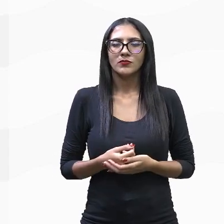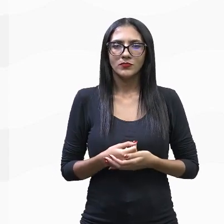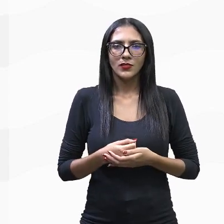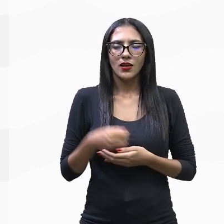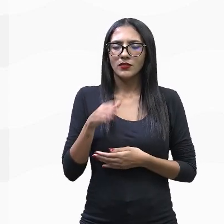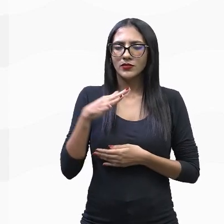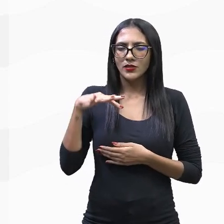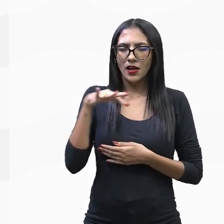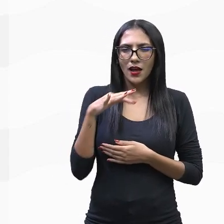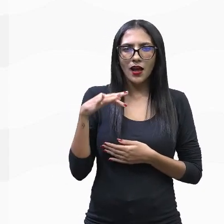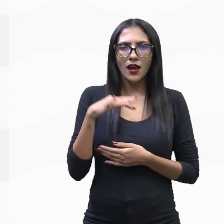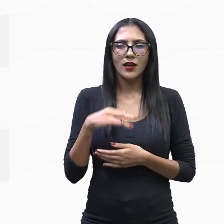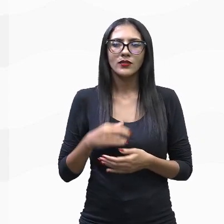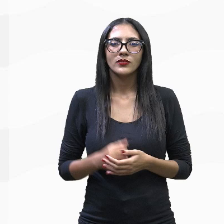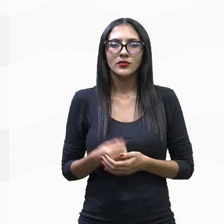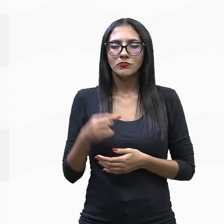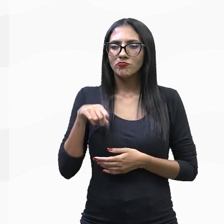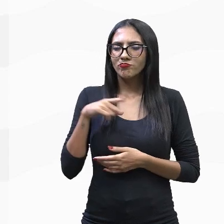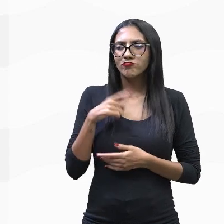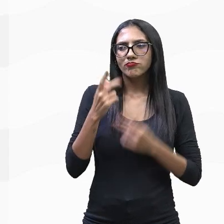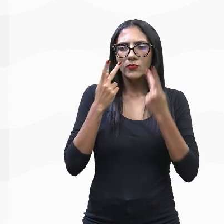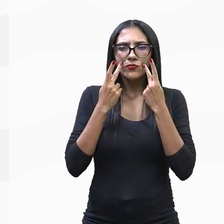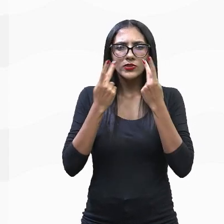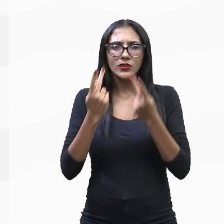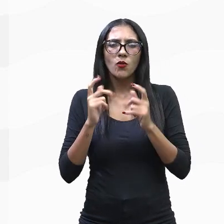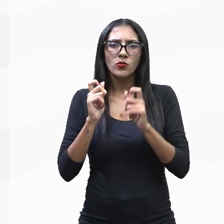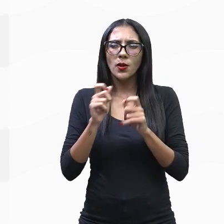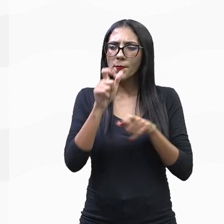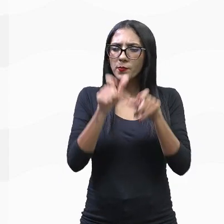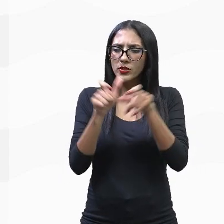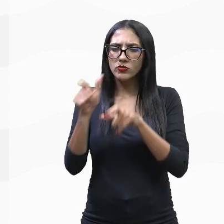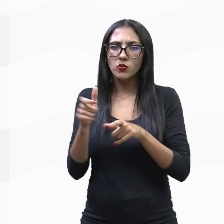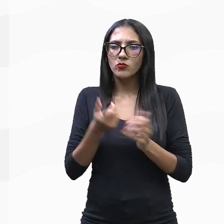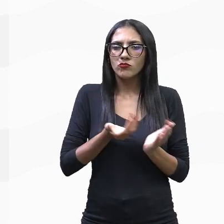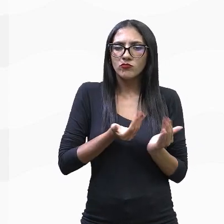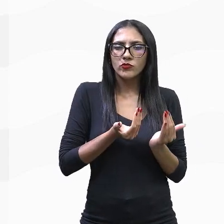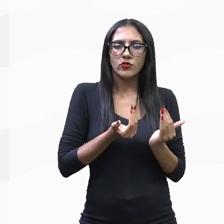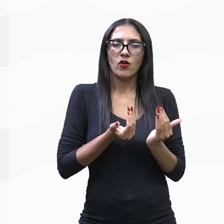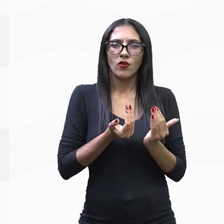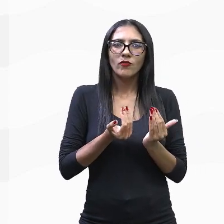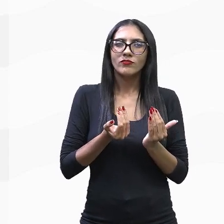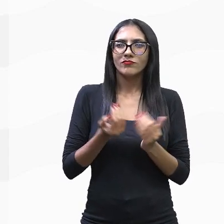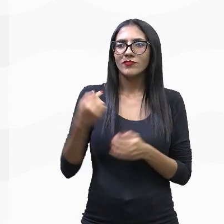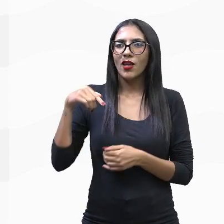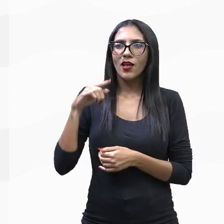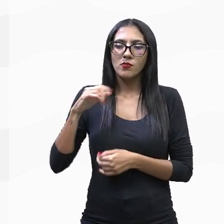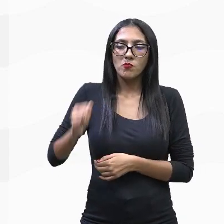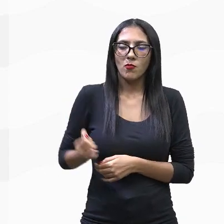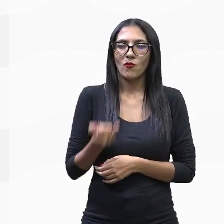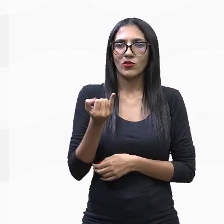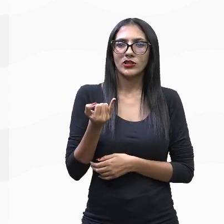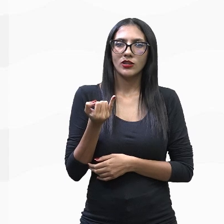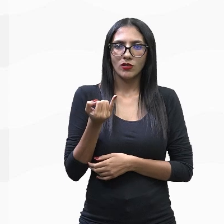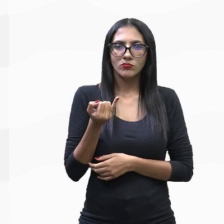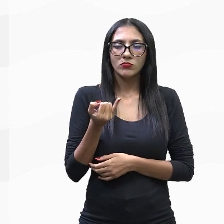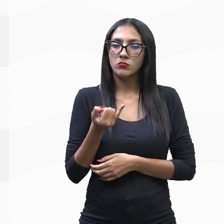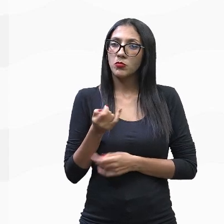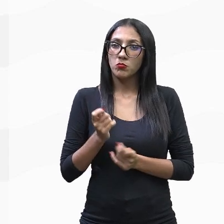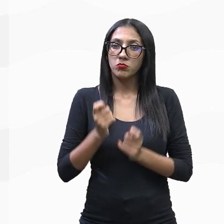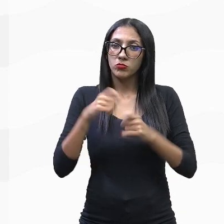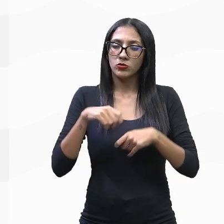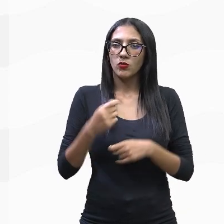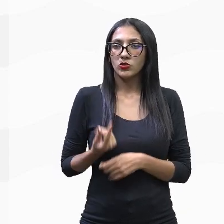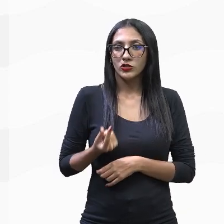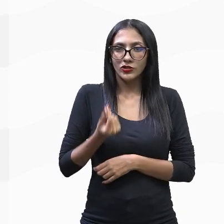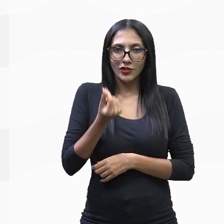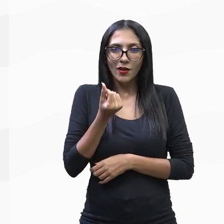costuma presenciar ali são jovens, não é? Que estão aproveitando ali aquele momento para gerar uma renda